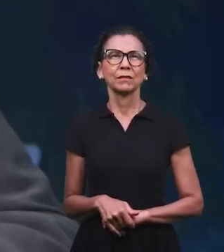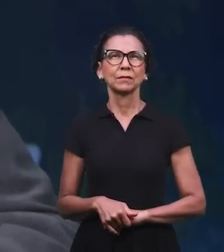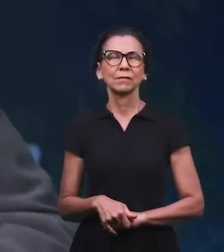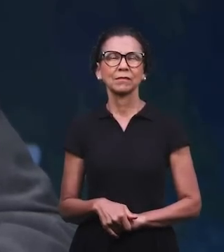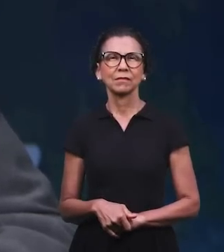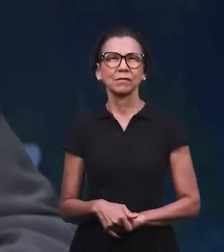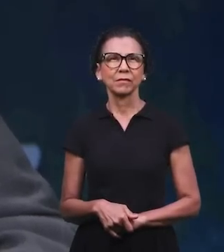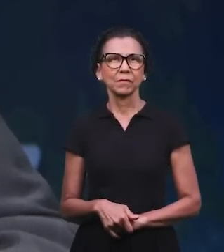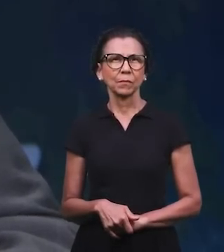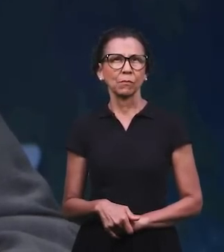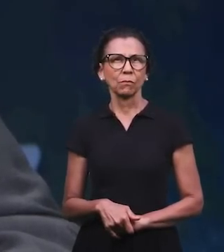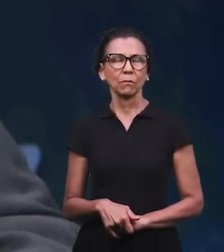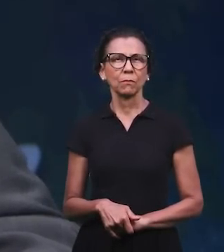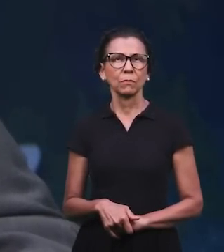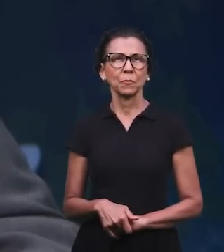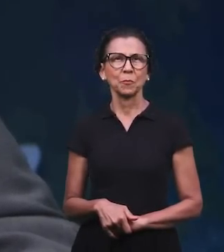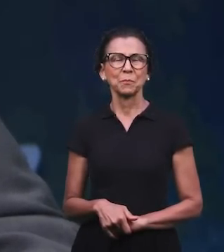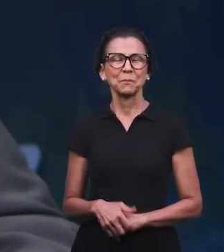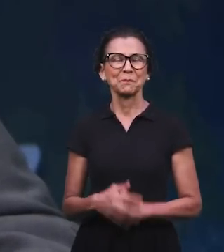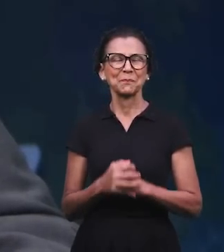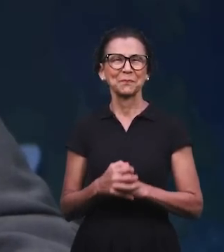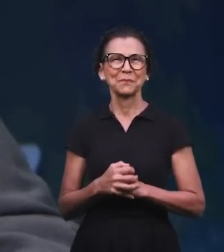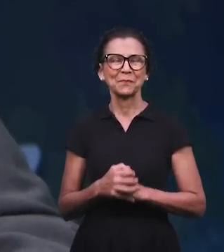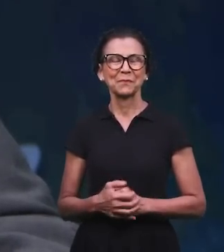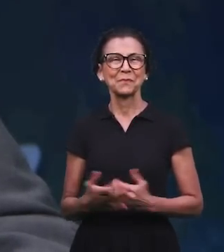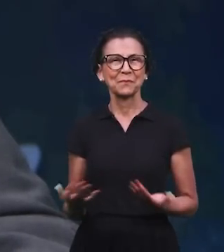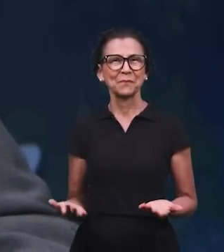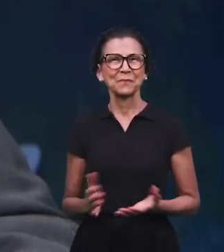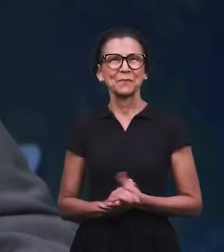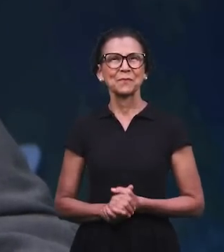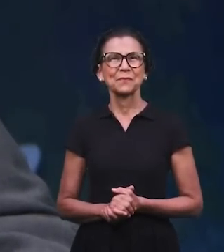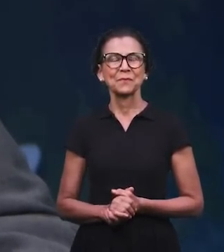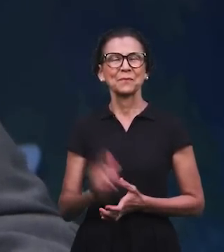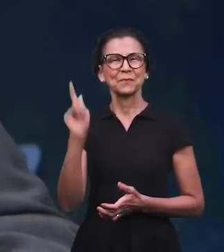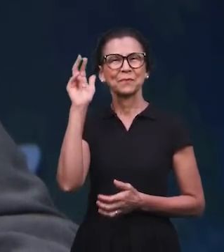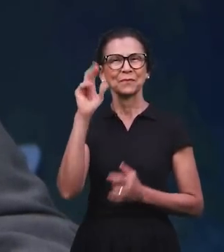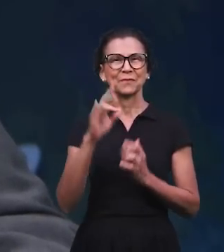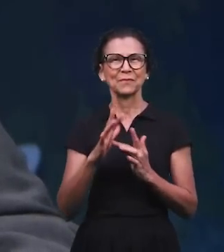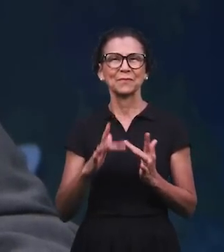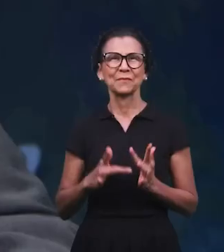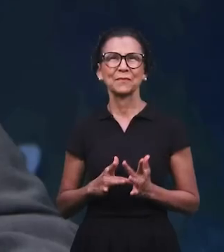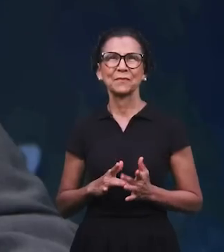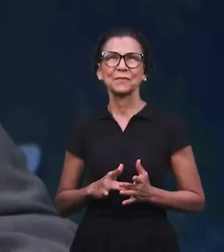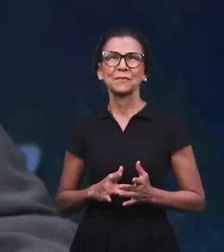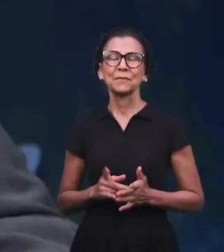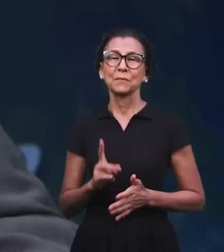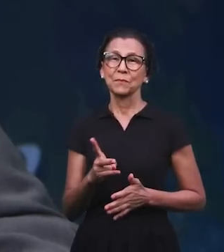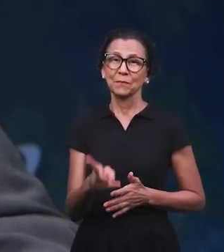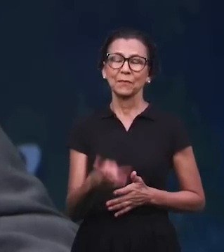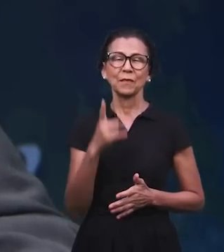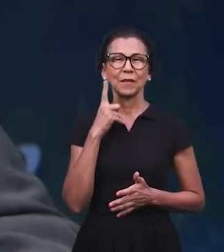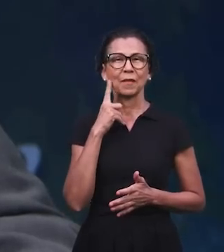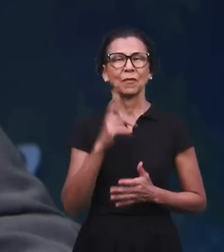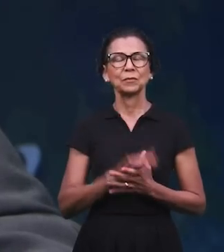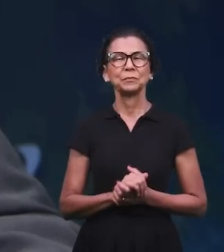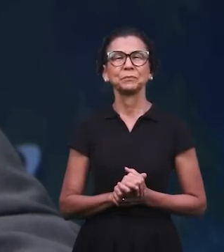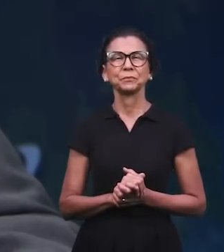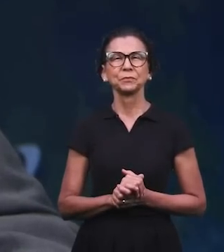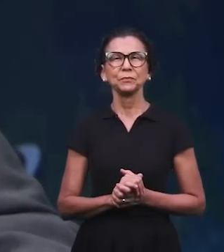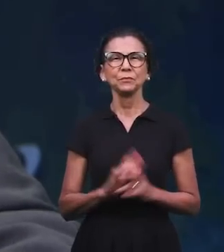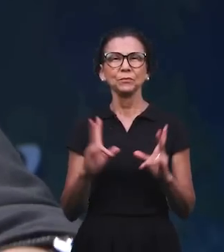Amém, irmãos, estamos de volta, a paz do Senhor. Vamos tratar sobre o assunto do sonido incerto, ainda dentro de uma sequência de